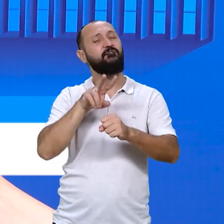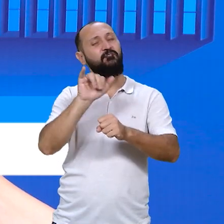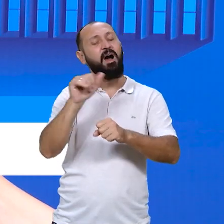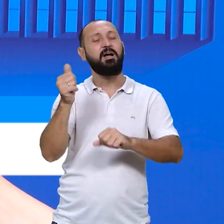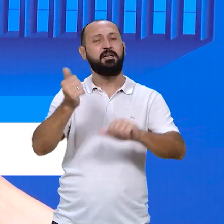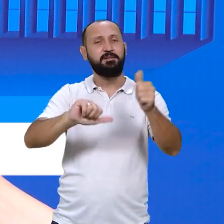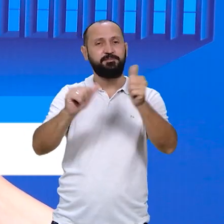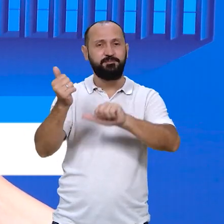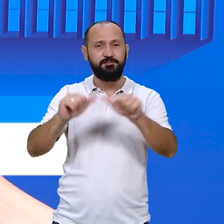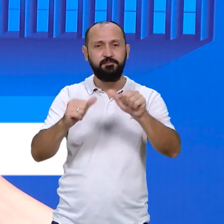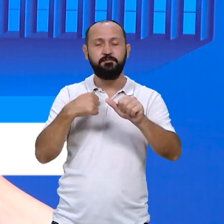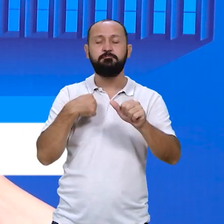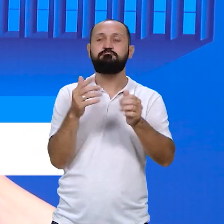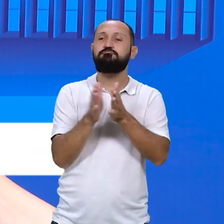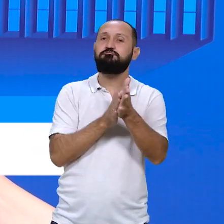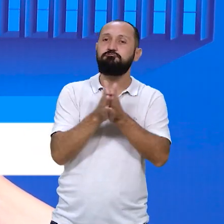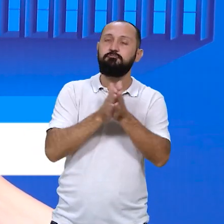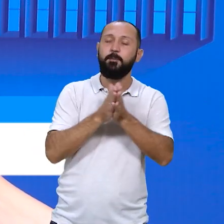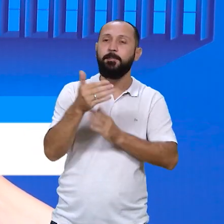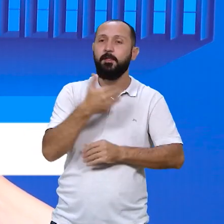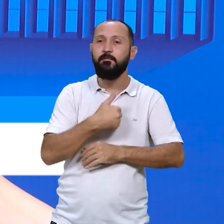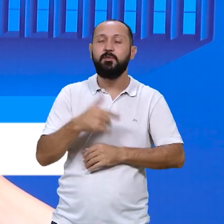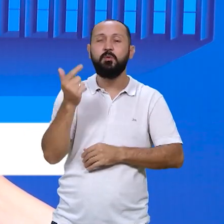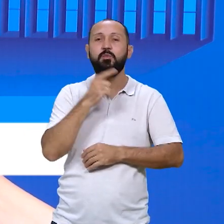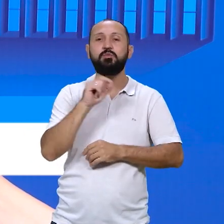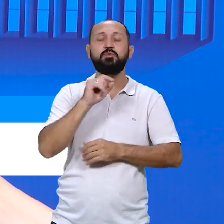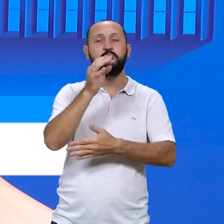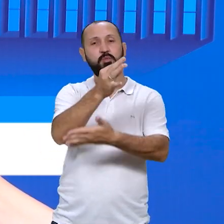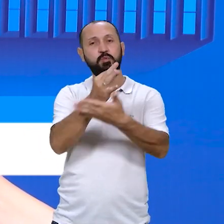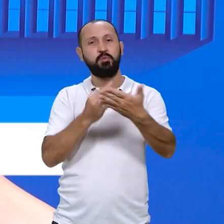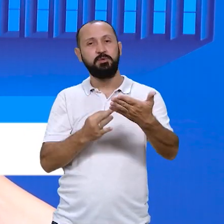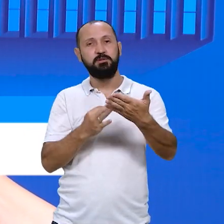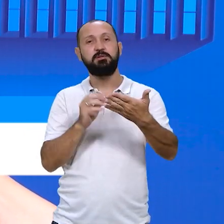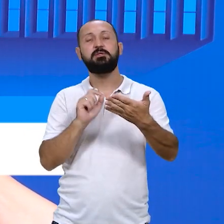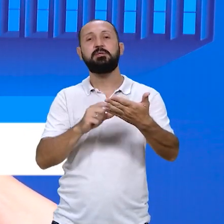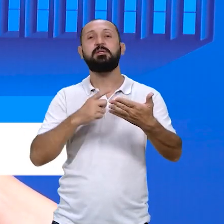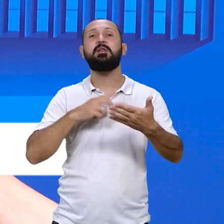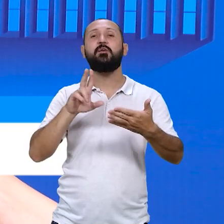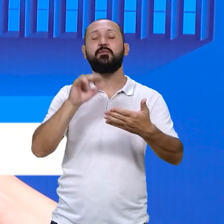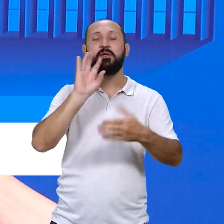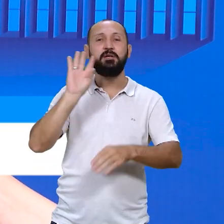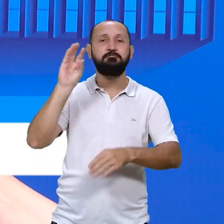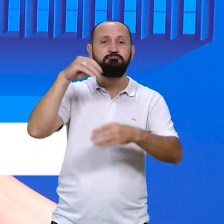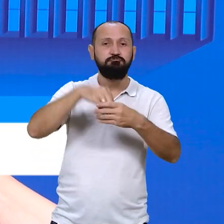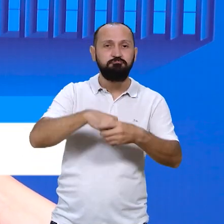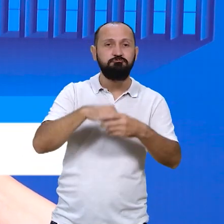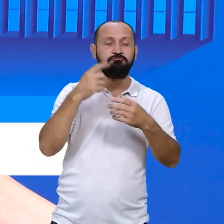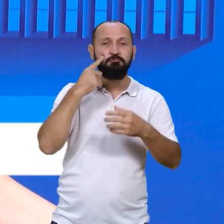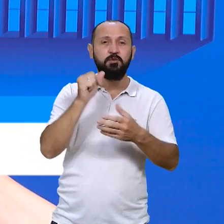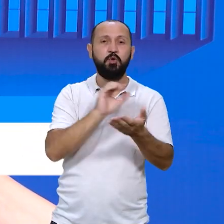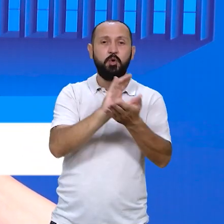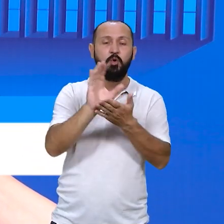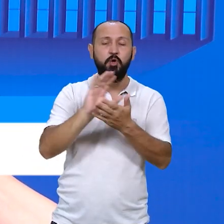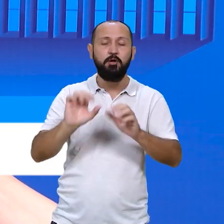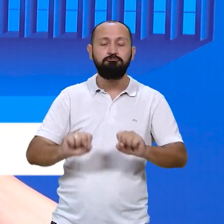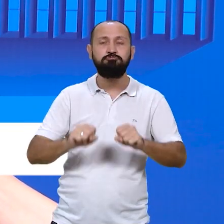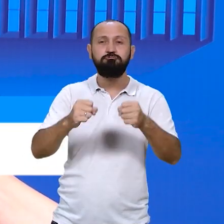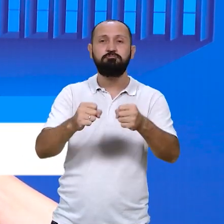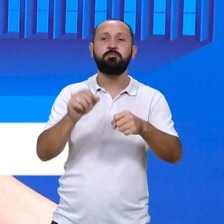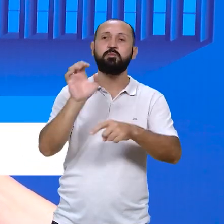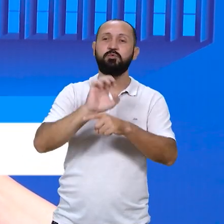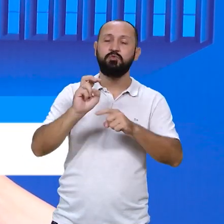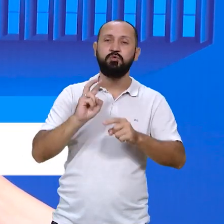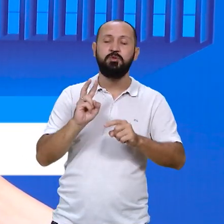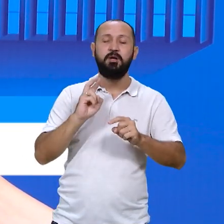Finanças, nós vamos analisar, na expectativa que o governo possa enviar um texto que vai contemplar bastante investimentos